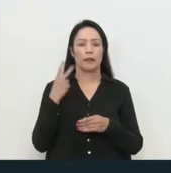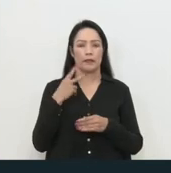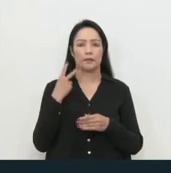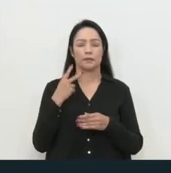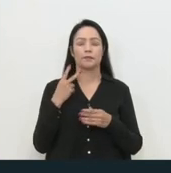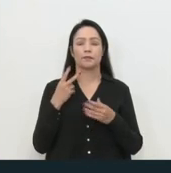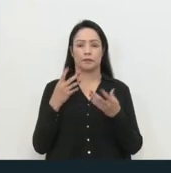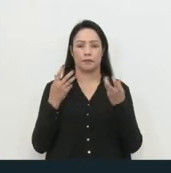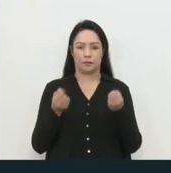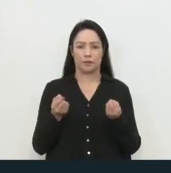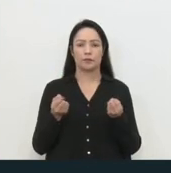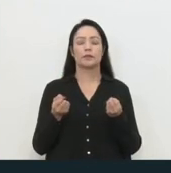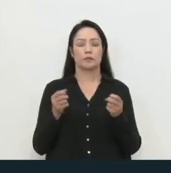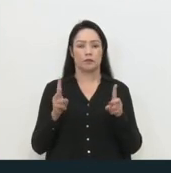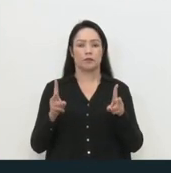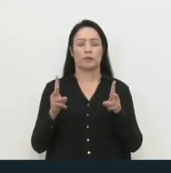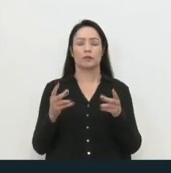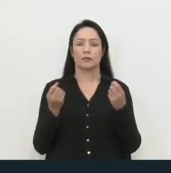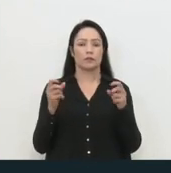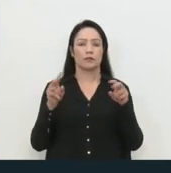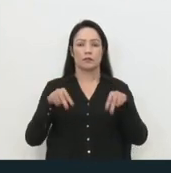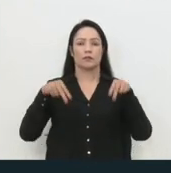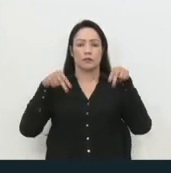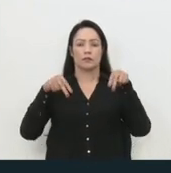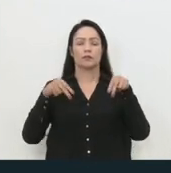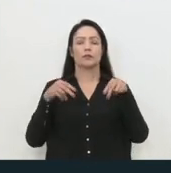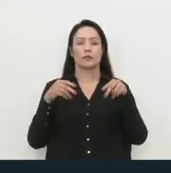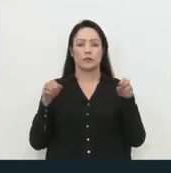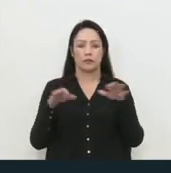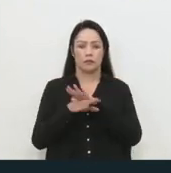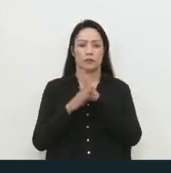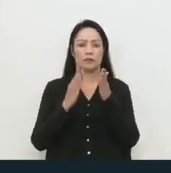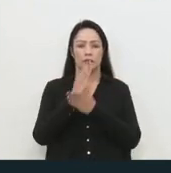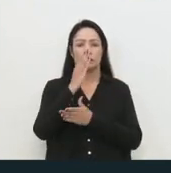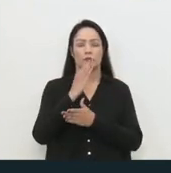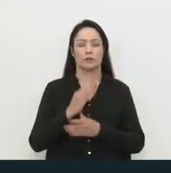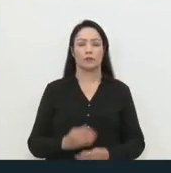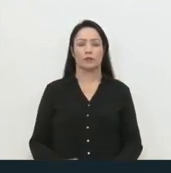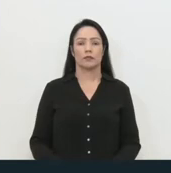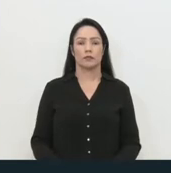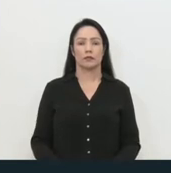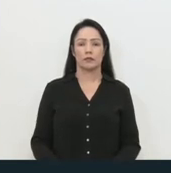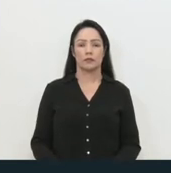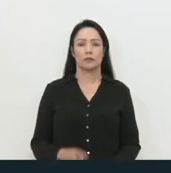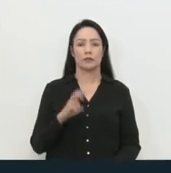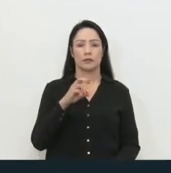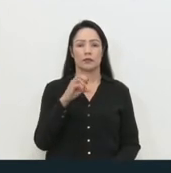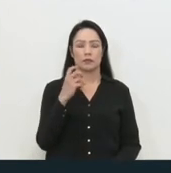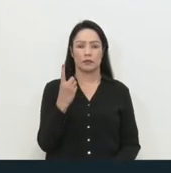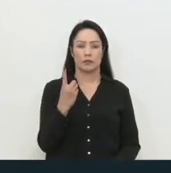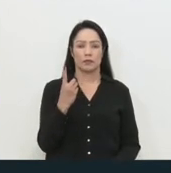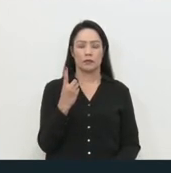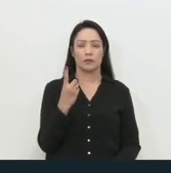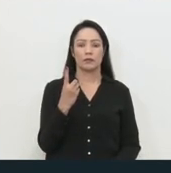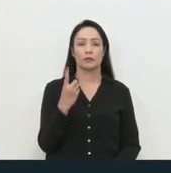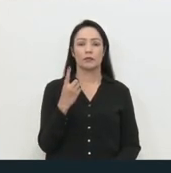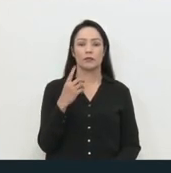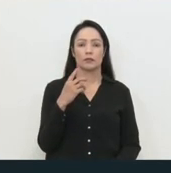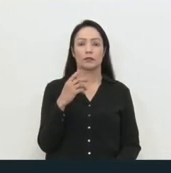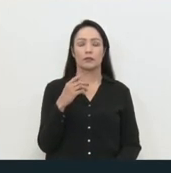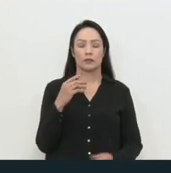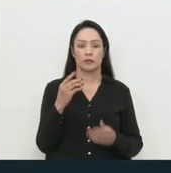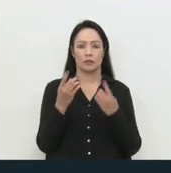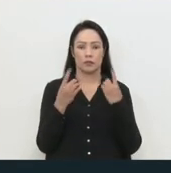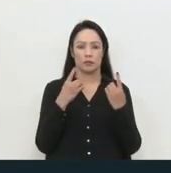favoráveis Como estão os contrário se manifestem encerrado a votação aprovado em caminhos e tem 51 leituras